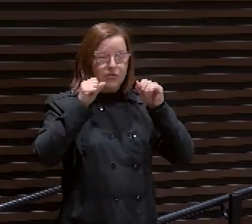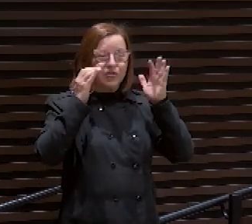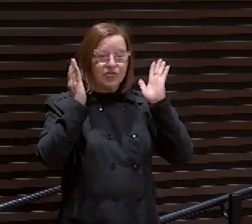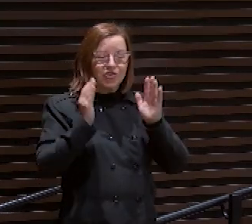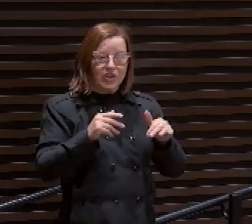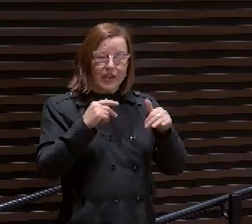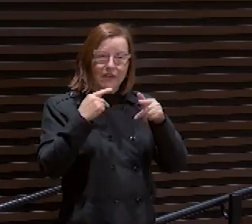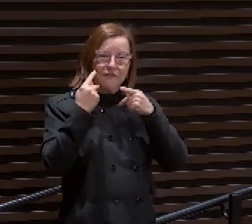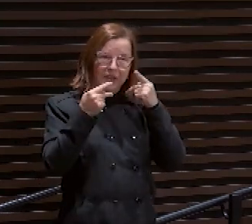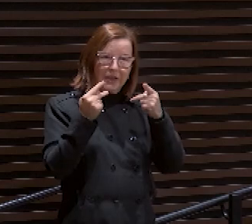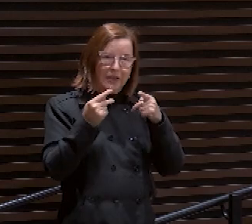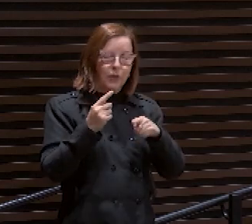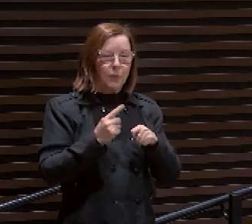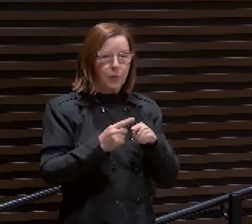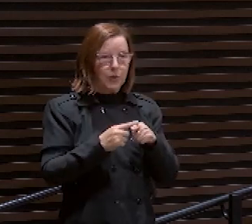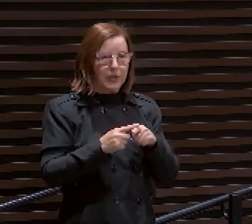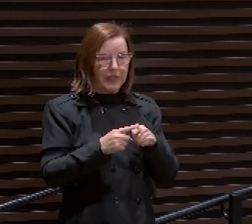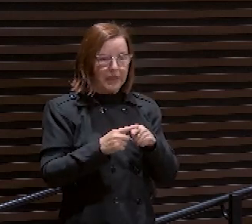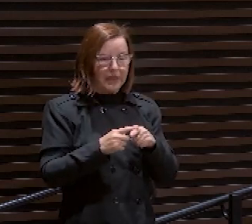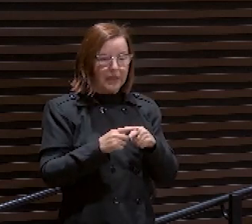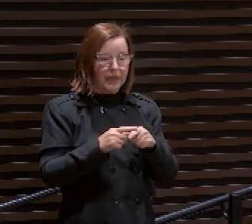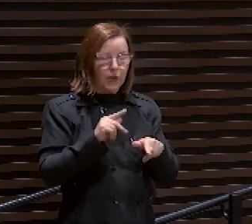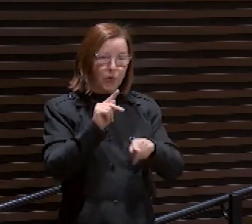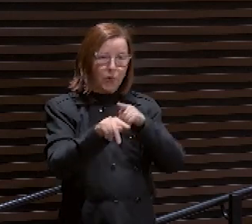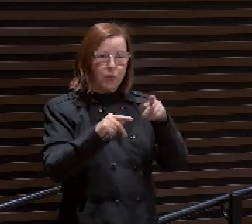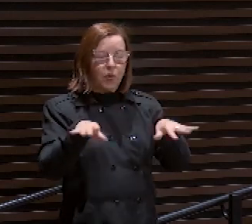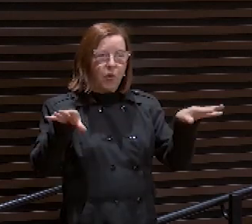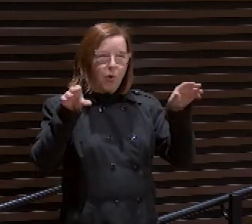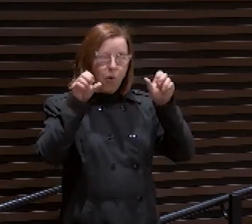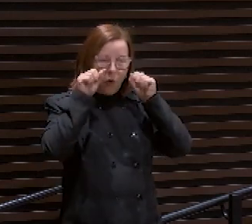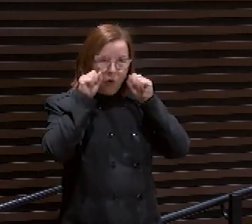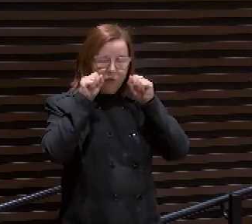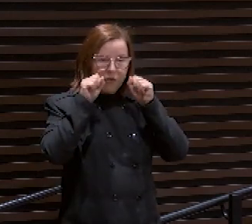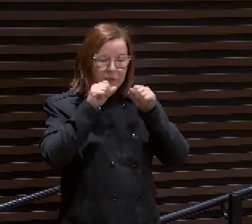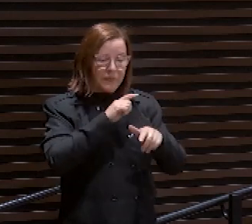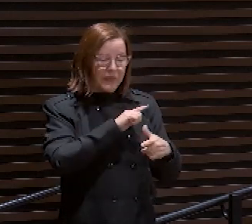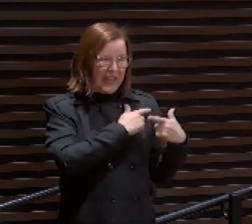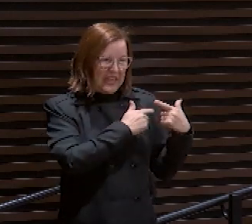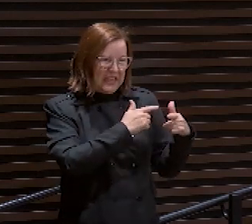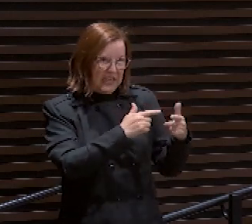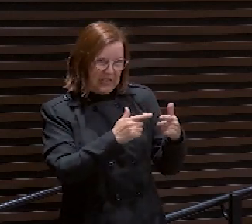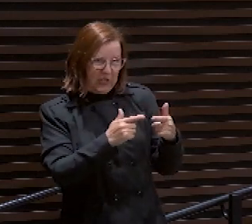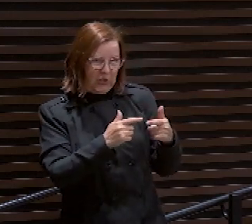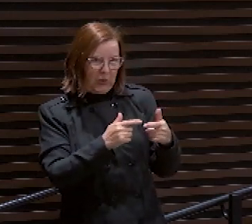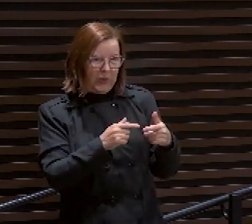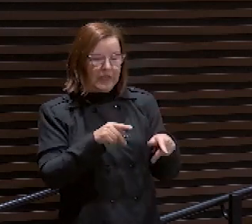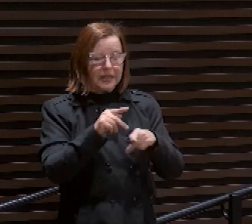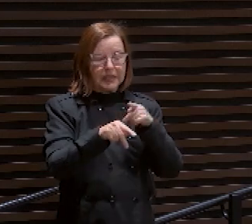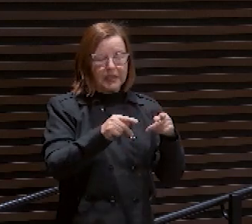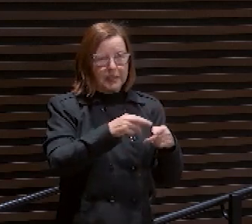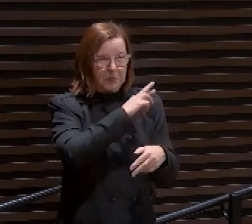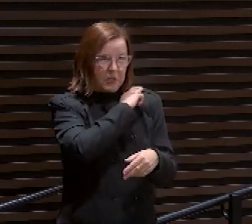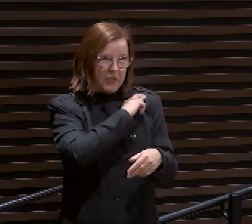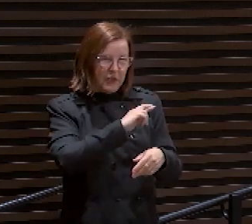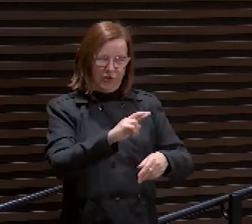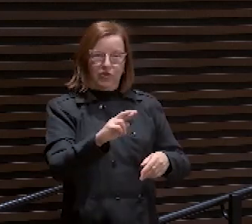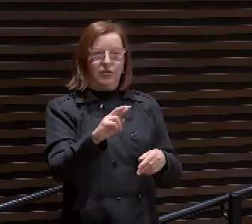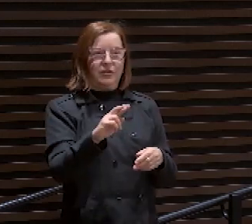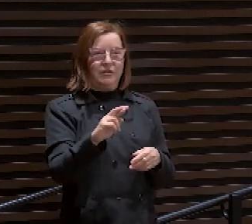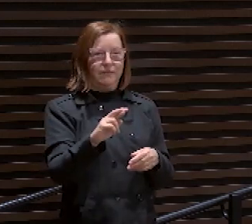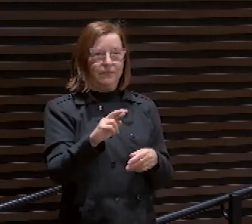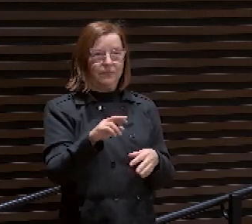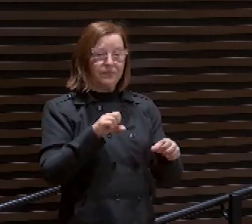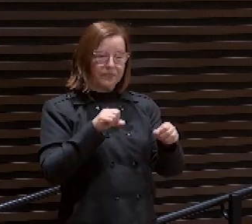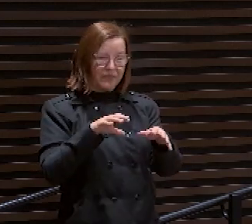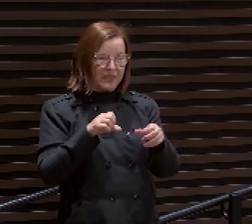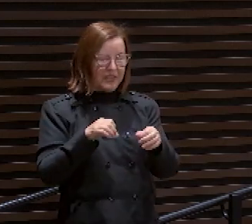dos religiosos. Eles ouviam os códigos de ética e moral dos religiosos, as máximas dos fariseus. Eles ensinavam